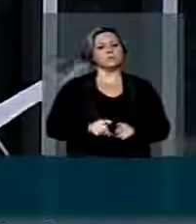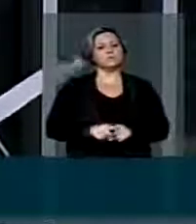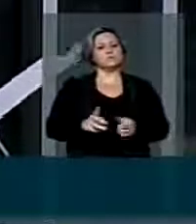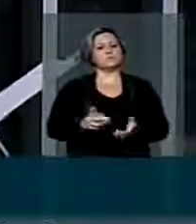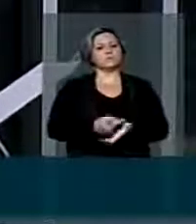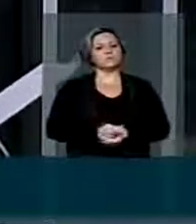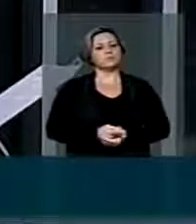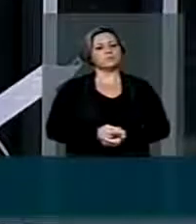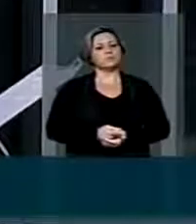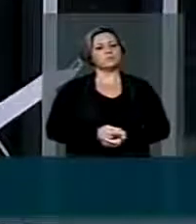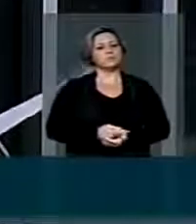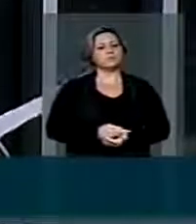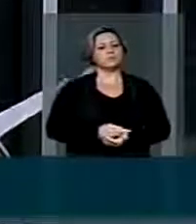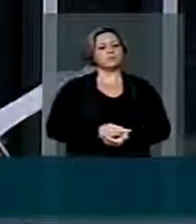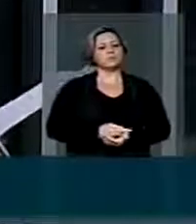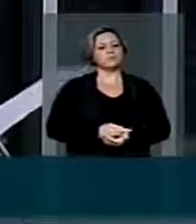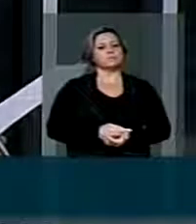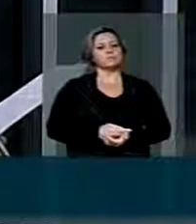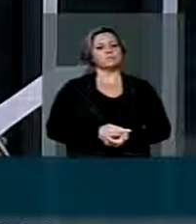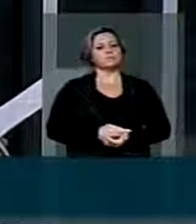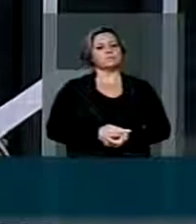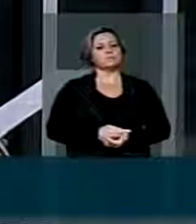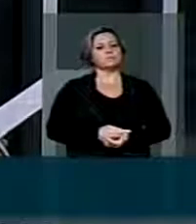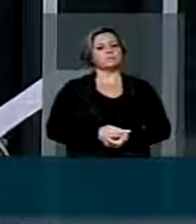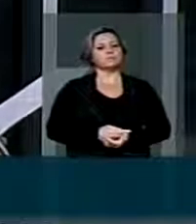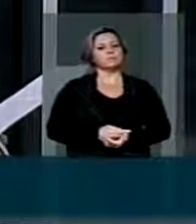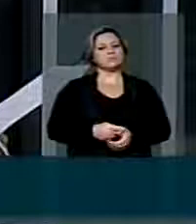cláusula put option,